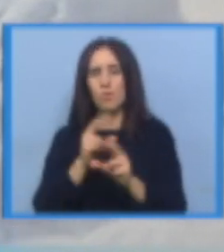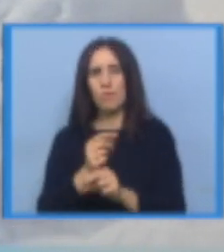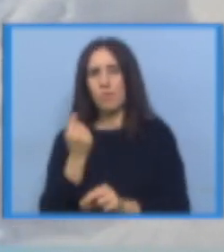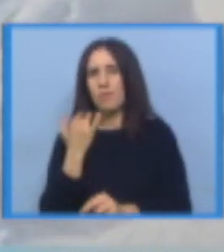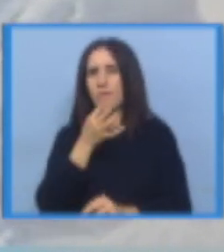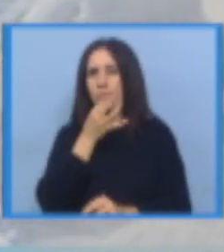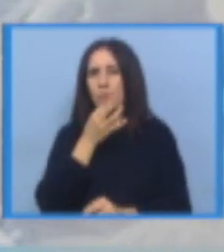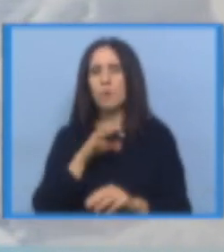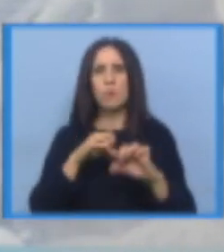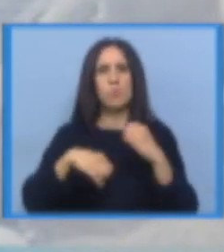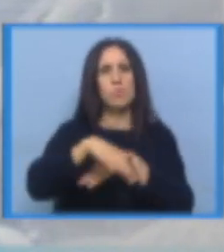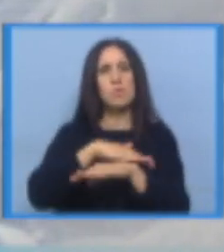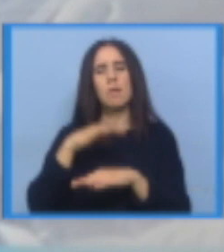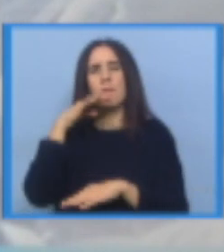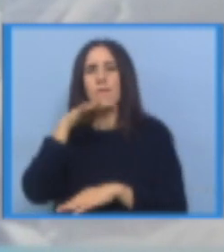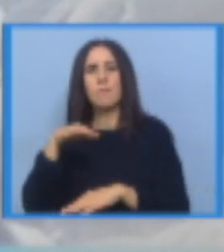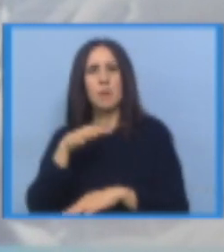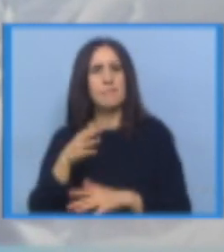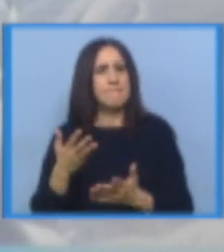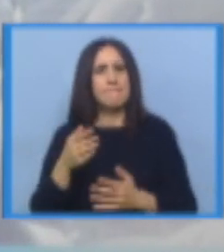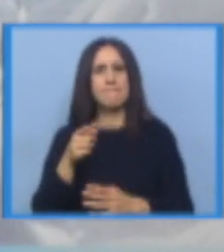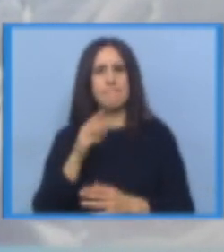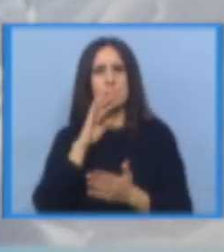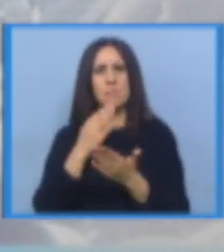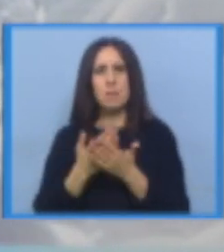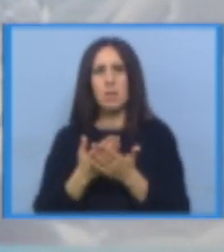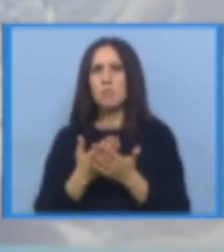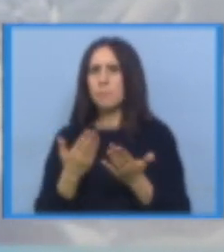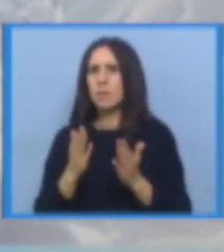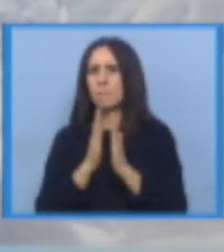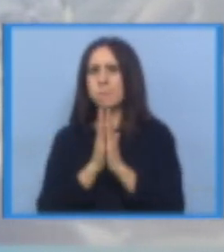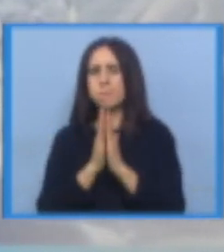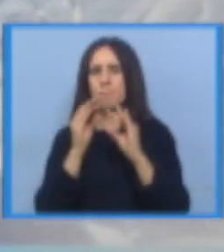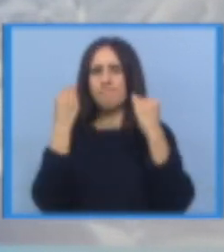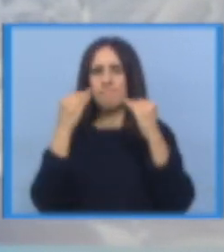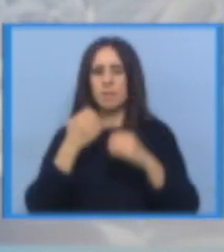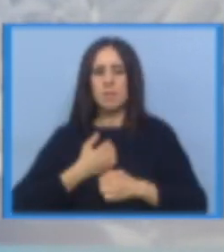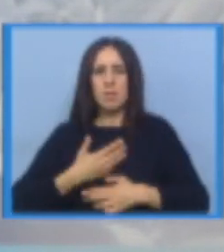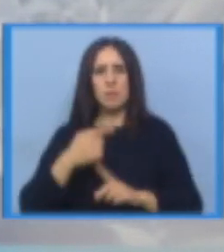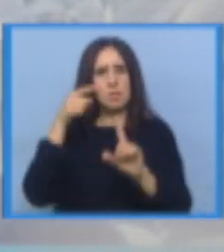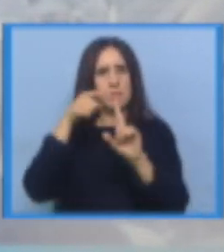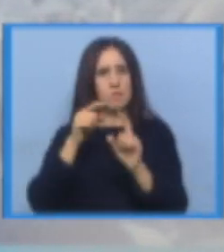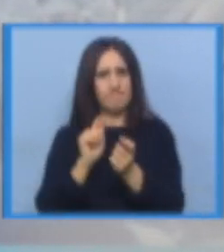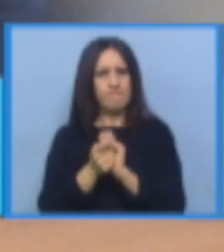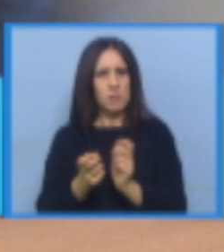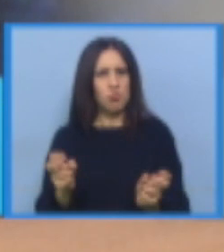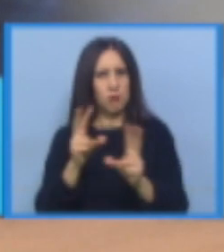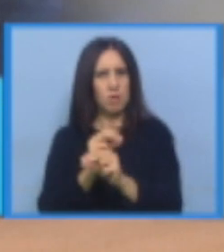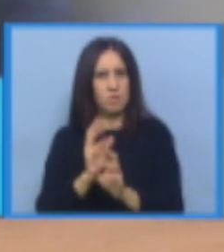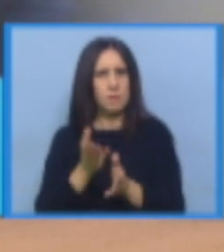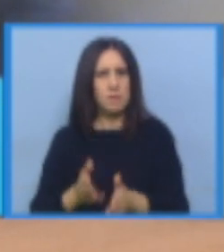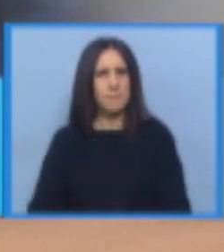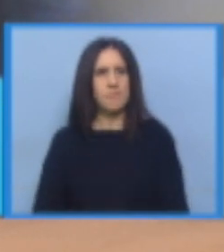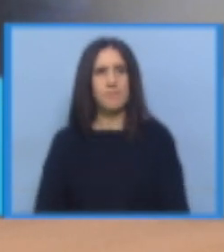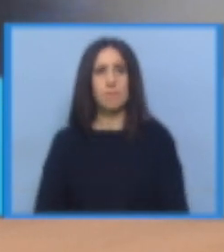pouco, social, familiar. Isso faz com que a missão do catequista tenha de ter uma nova configuração? Tem, enfim,